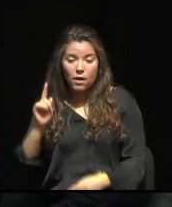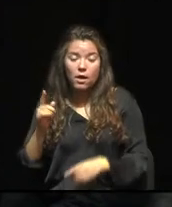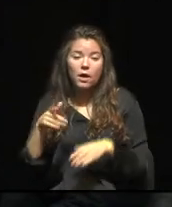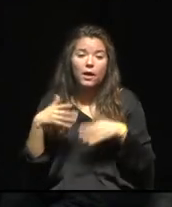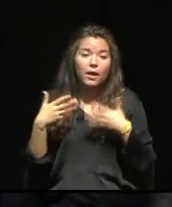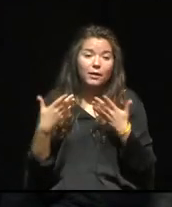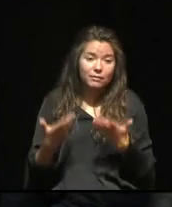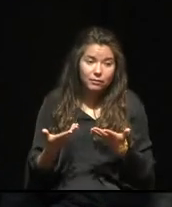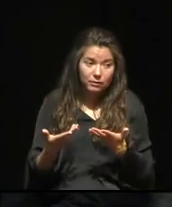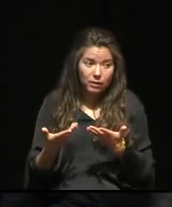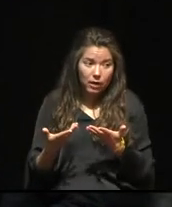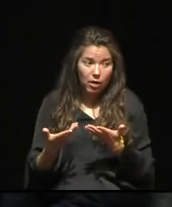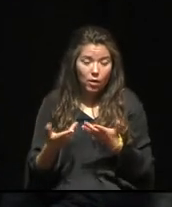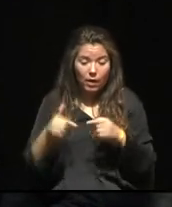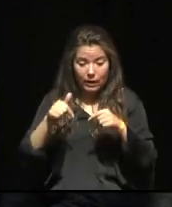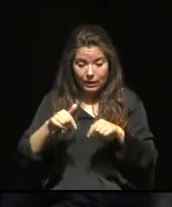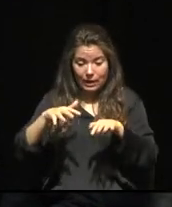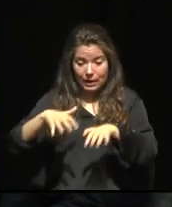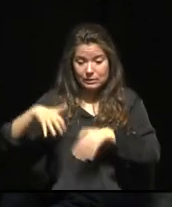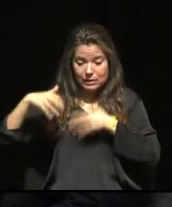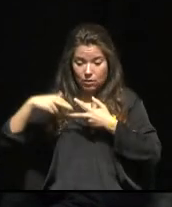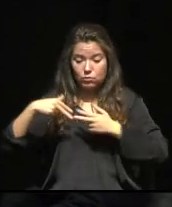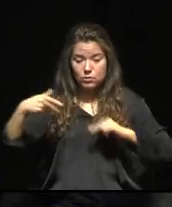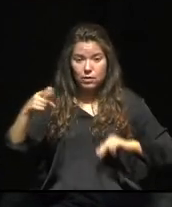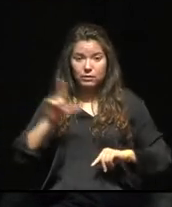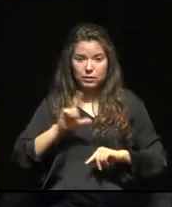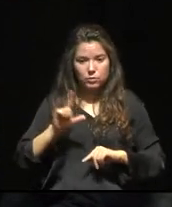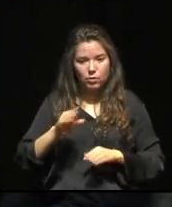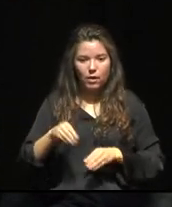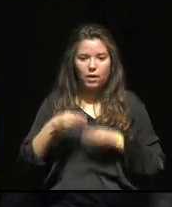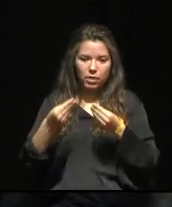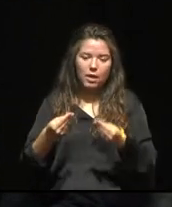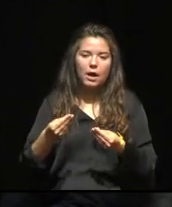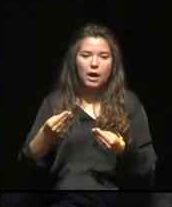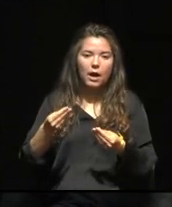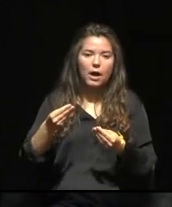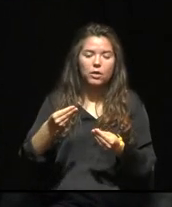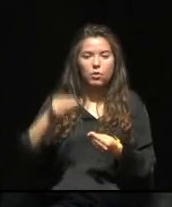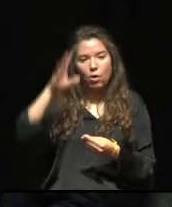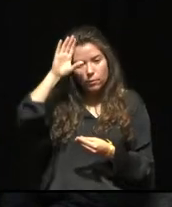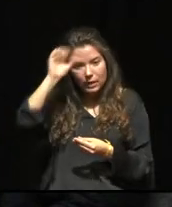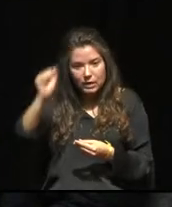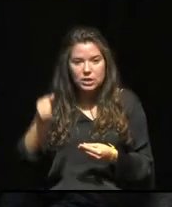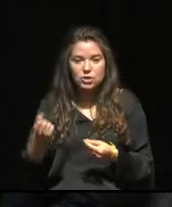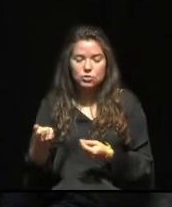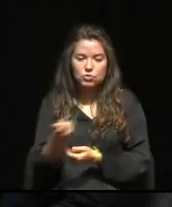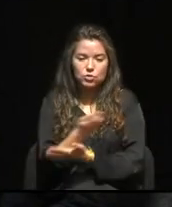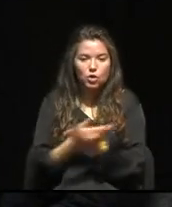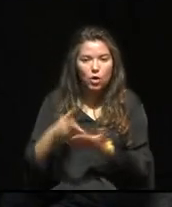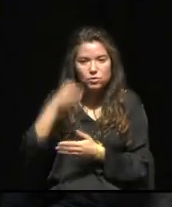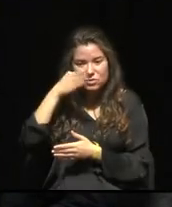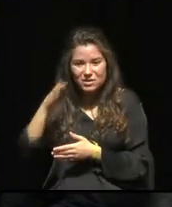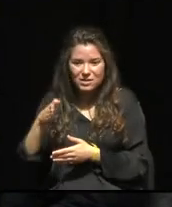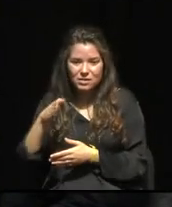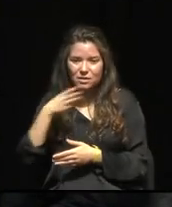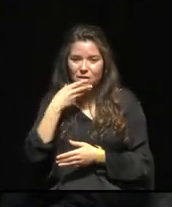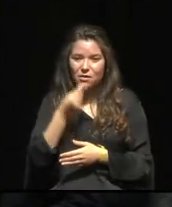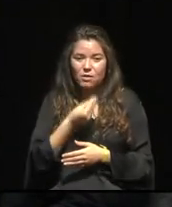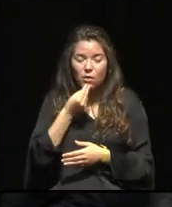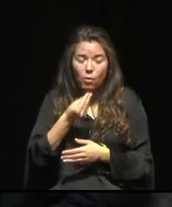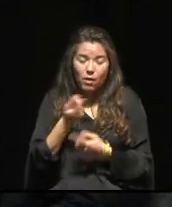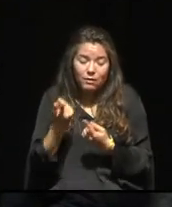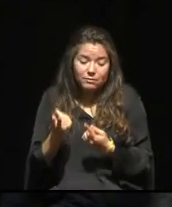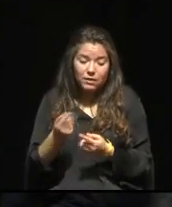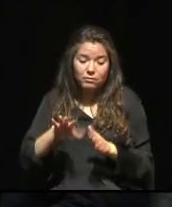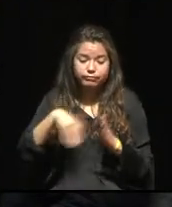tal Ao estar à Assembleia Municipal de Lisboa a remeter ao Ministro dos negócios estrangeiros de Taiwan eh um documento é por